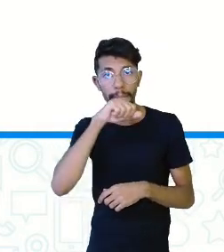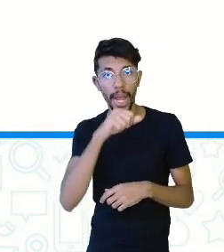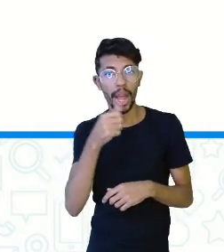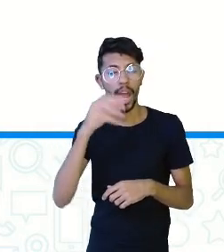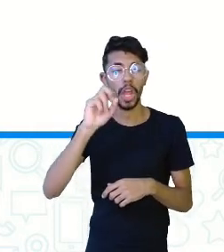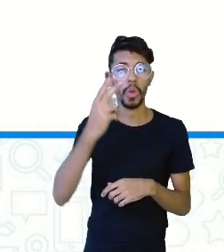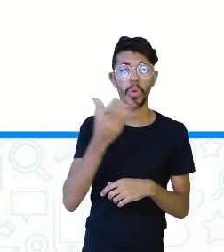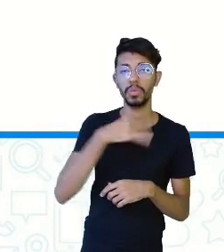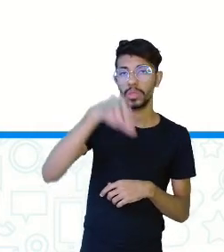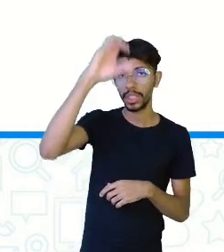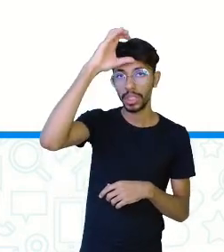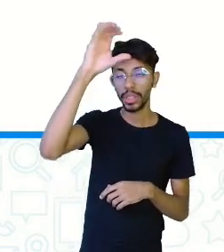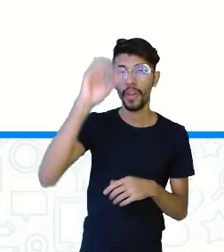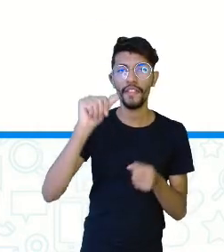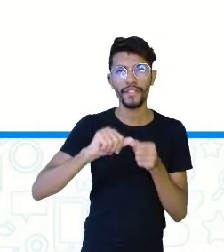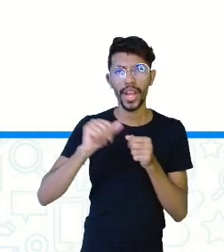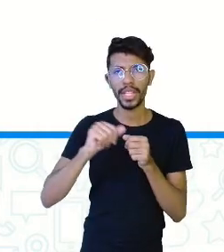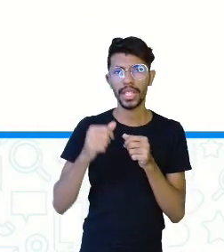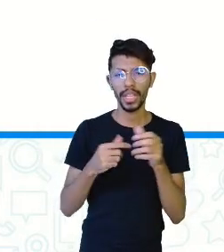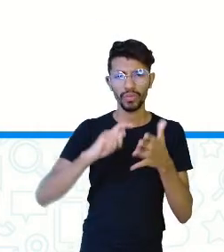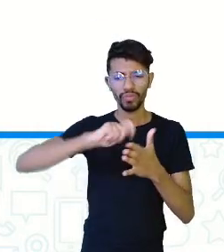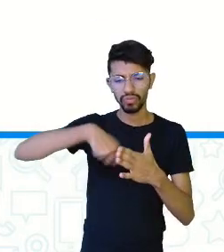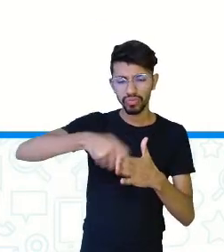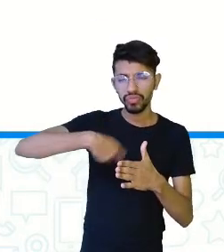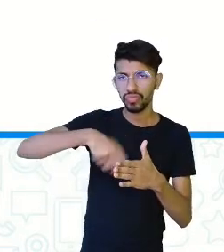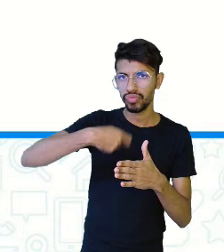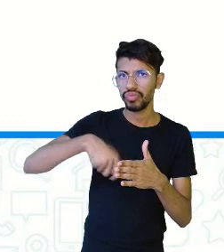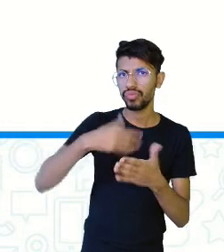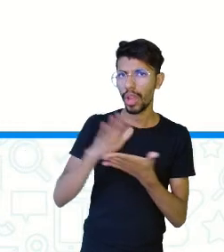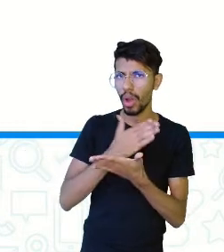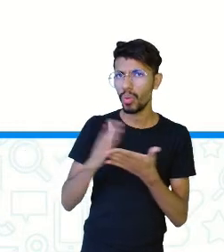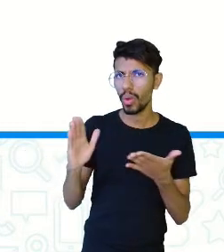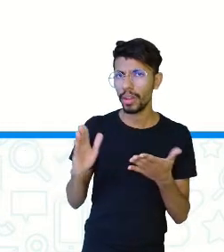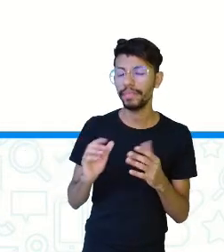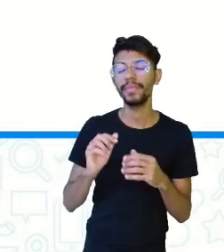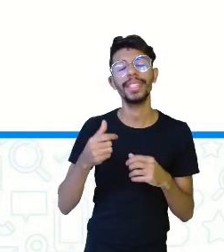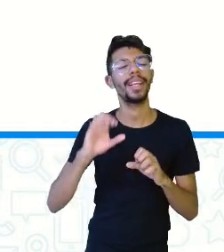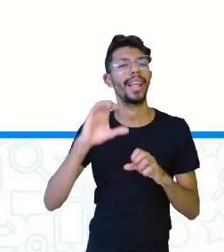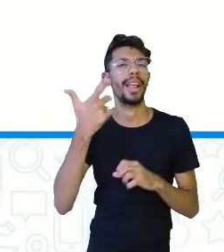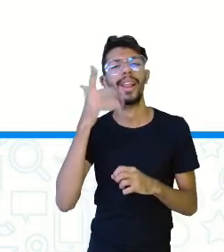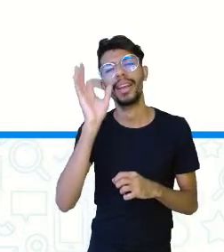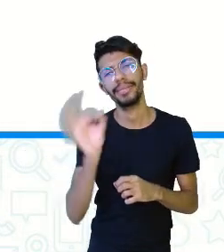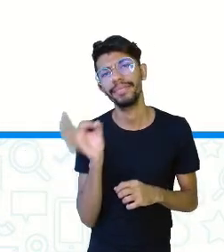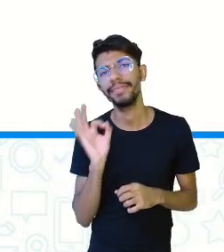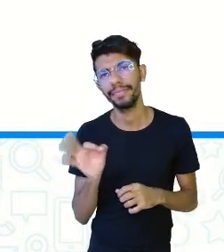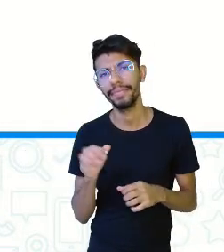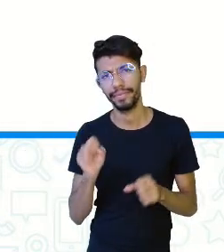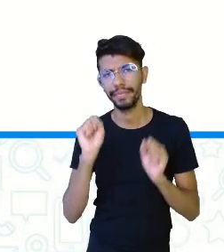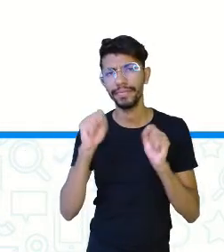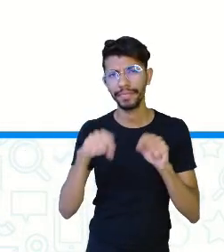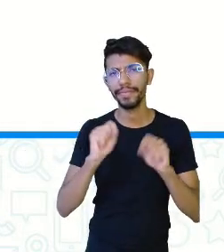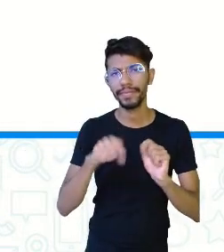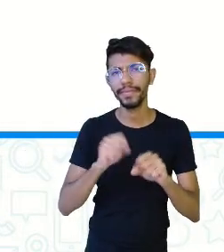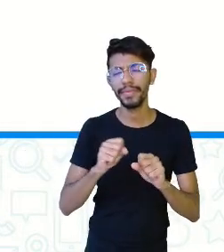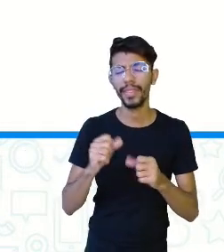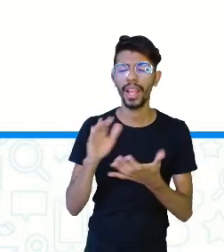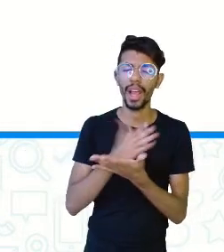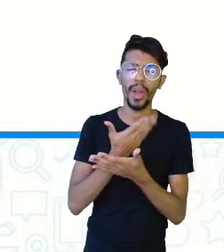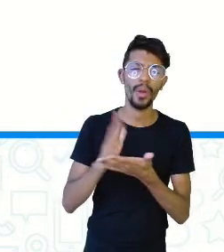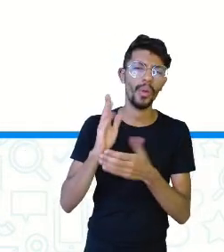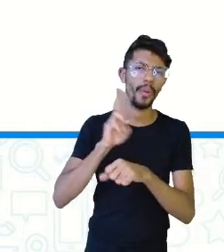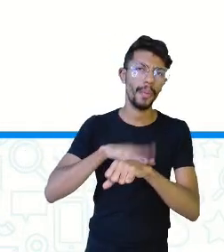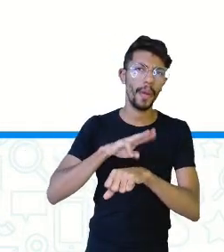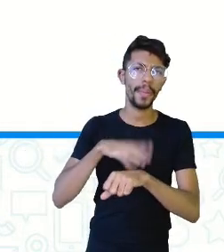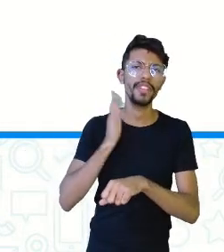seu tio, fazendo alguma receita culinária? Tenho certeza que sim. Em algum momento, isso já aconteceu na sua